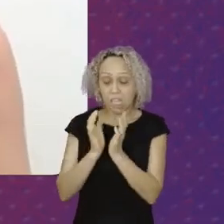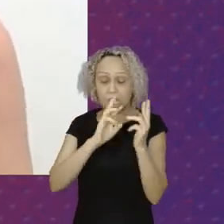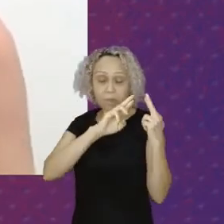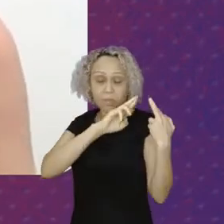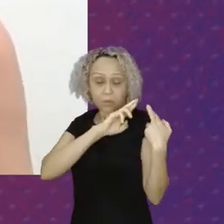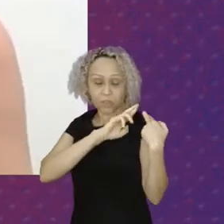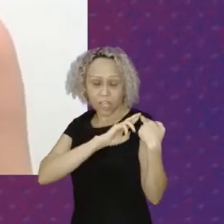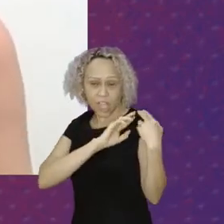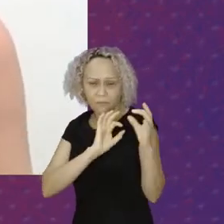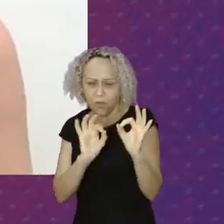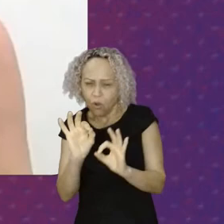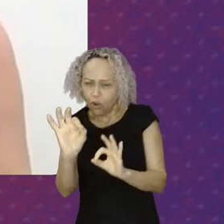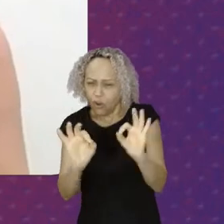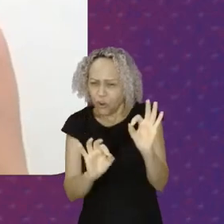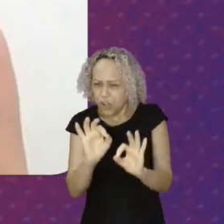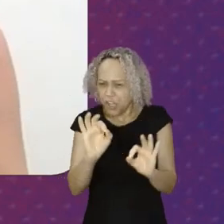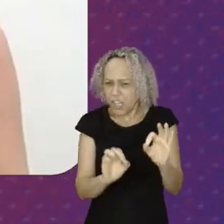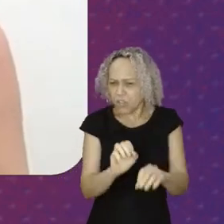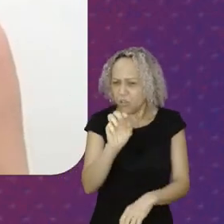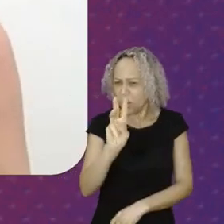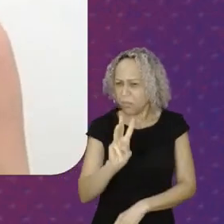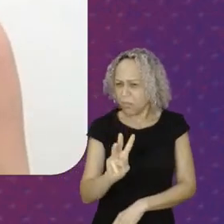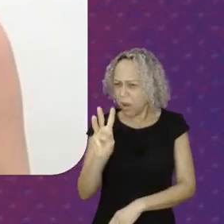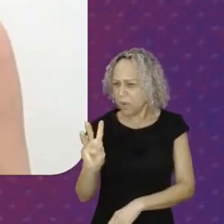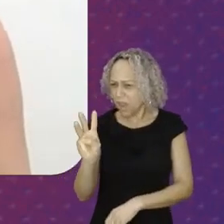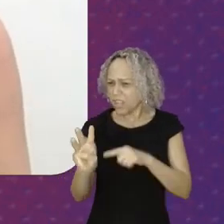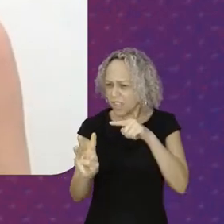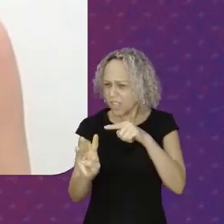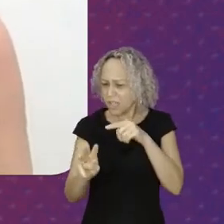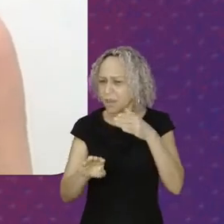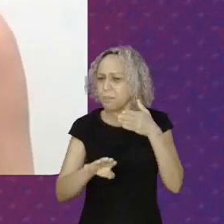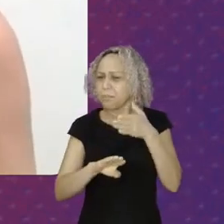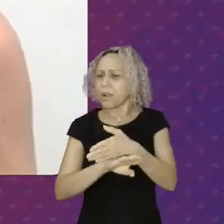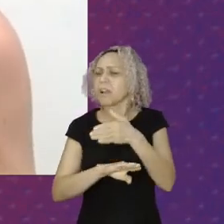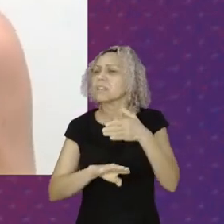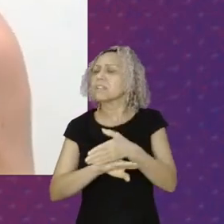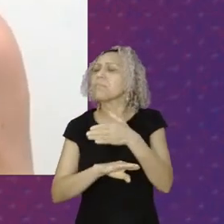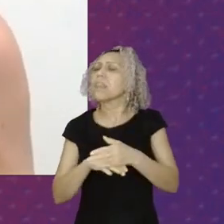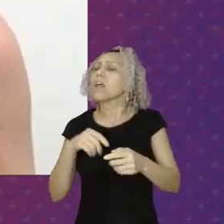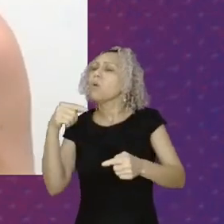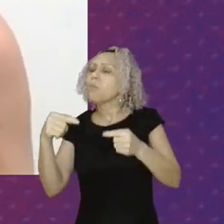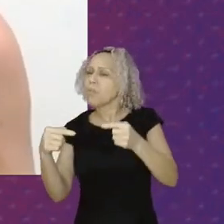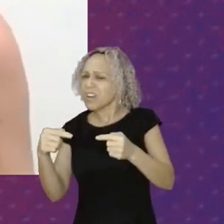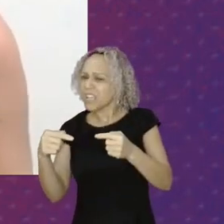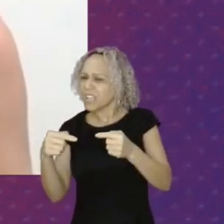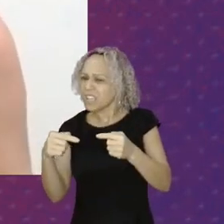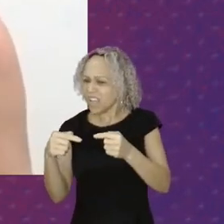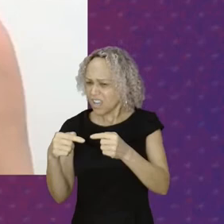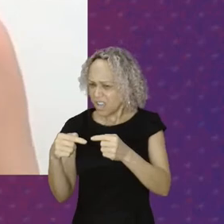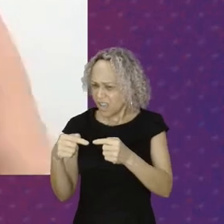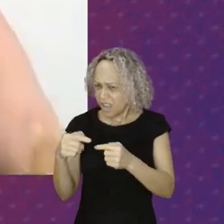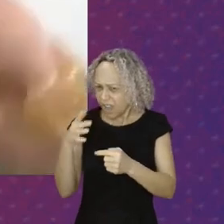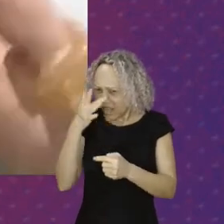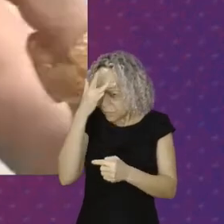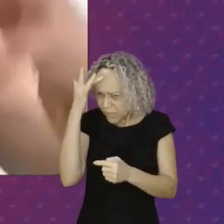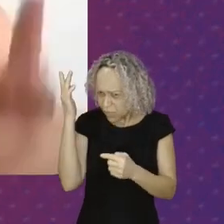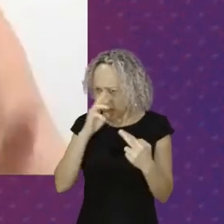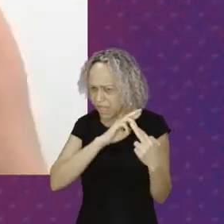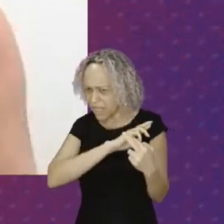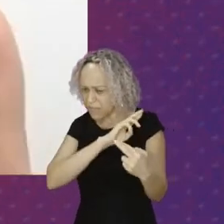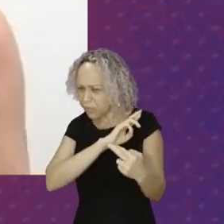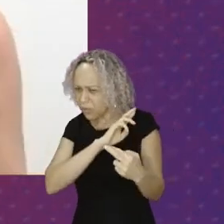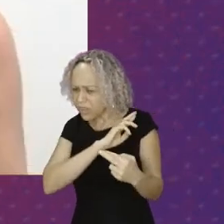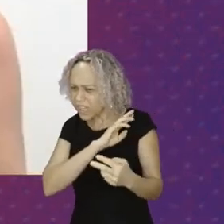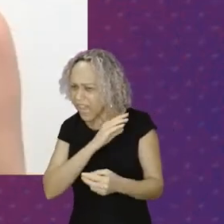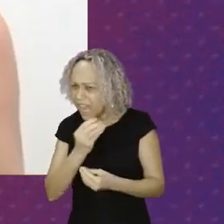responsáveis pelos diferentes espaços de participação política? É preocupação desse espaço fazer um